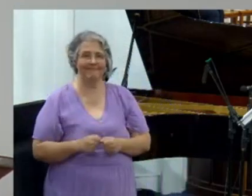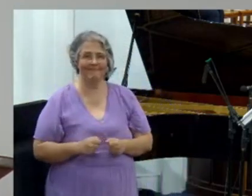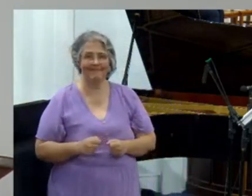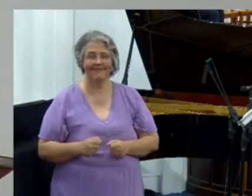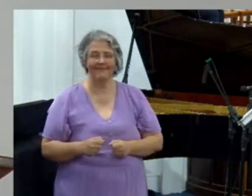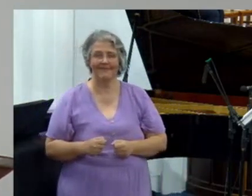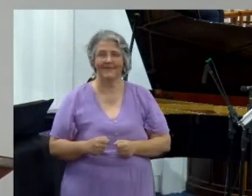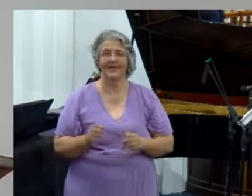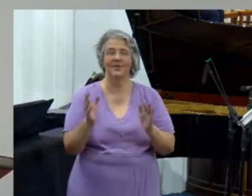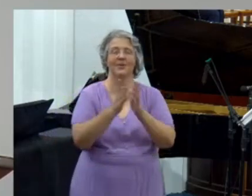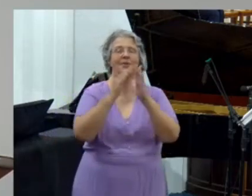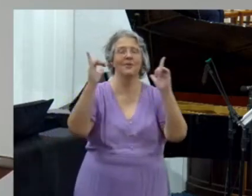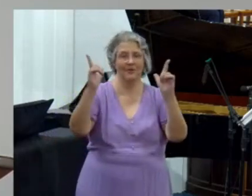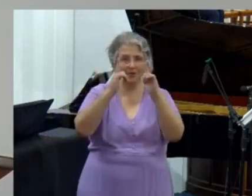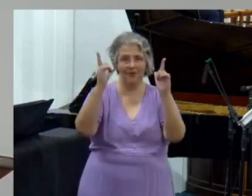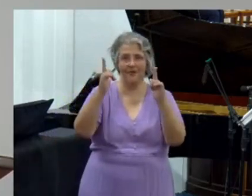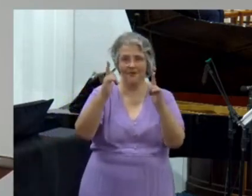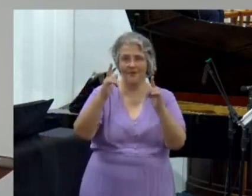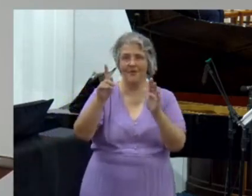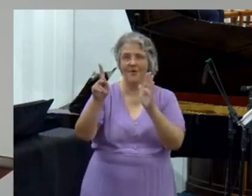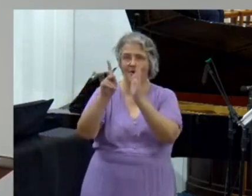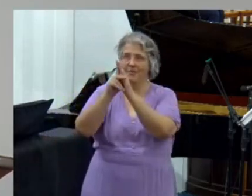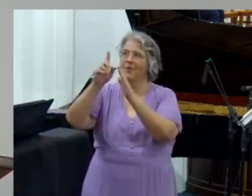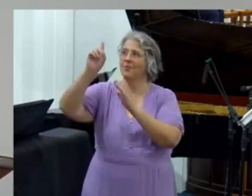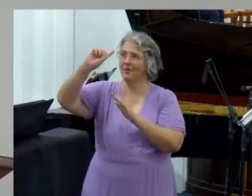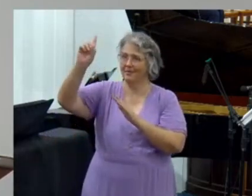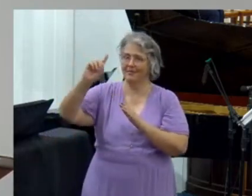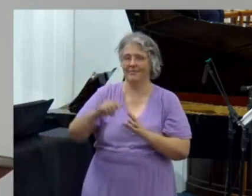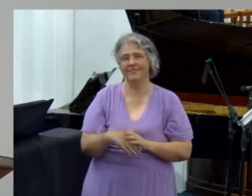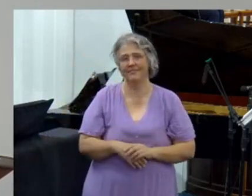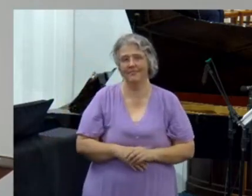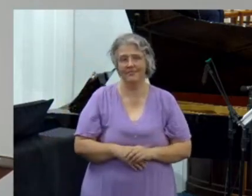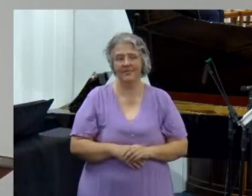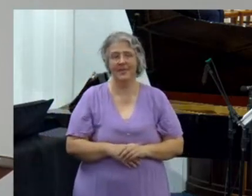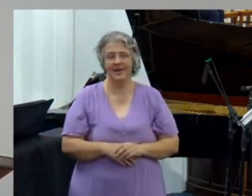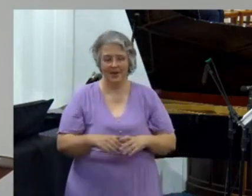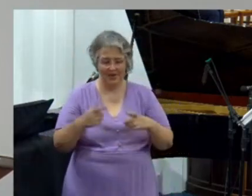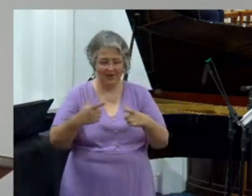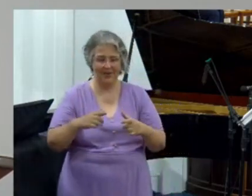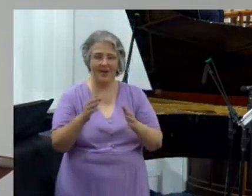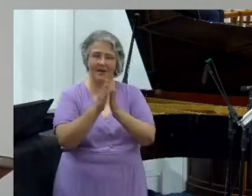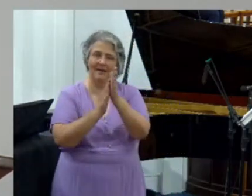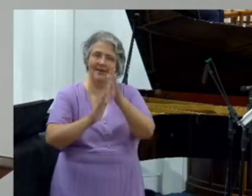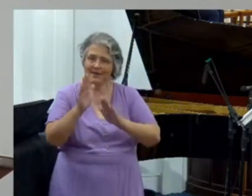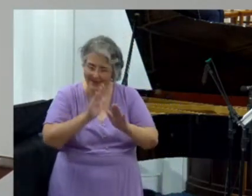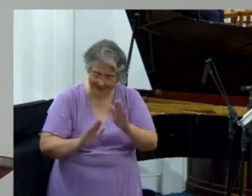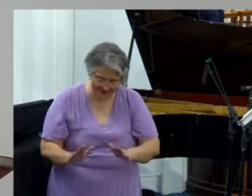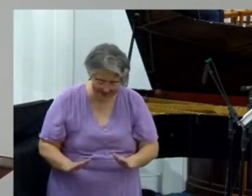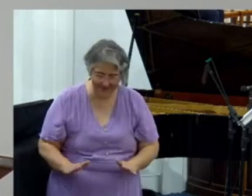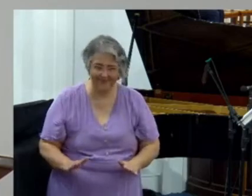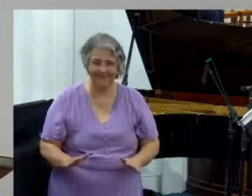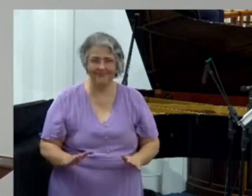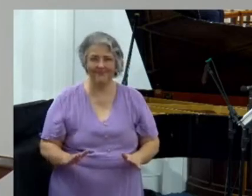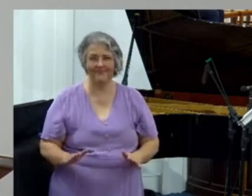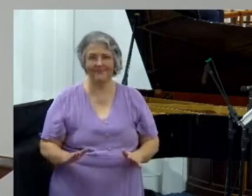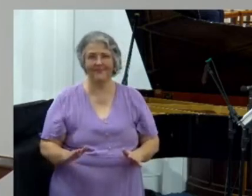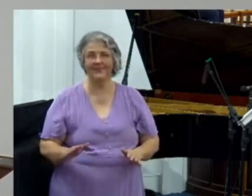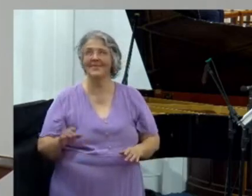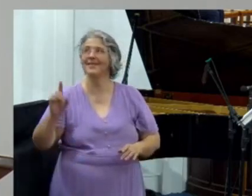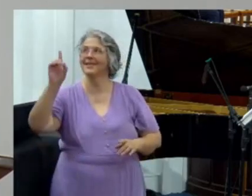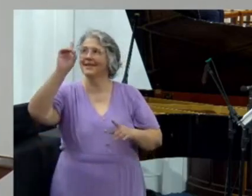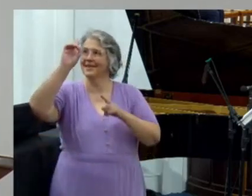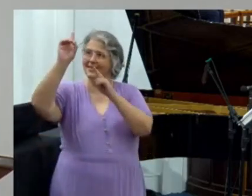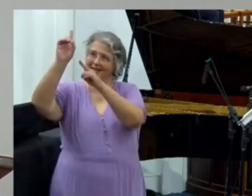louvor ao próprio Deus. Ser um lugar de adoração ao Criador dos céus e da